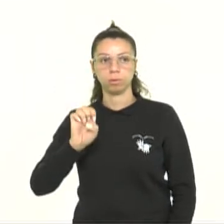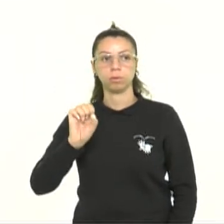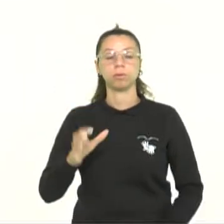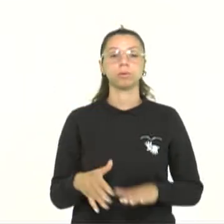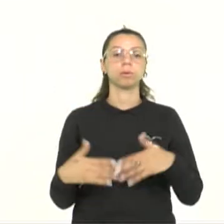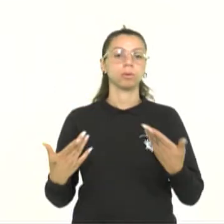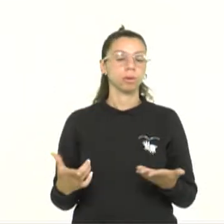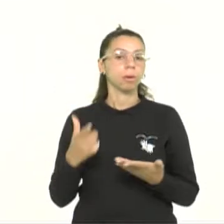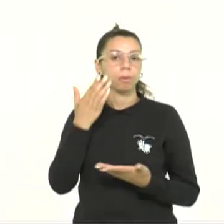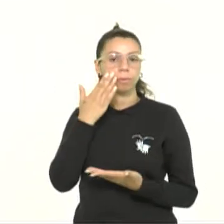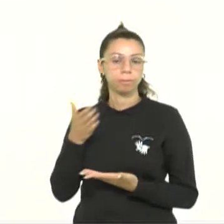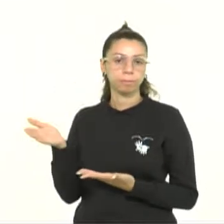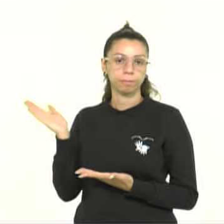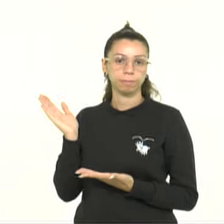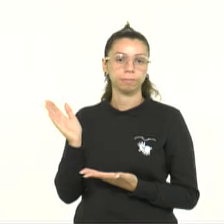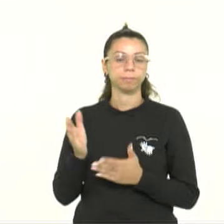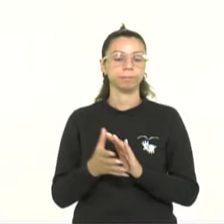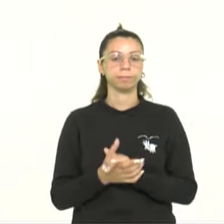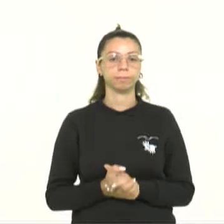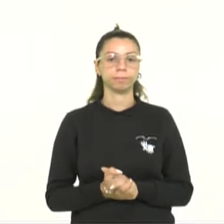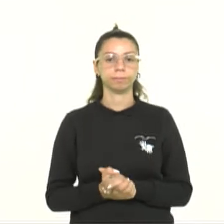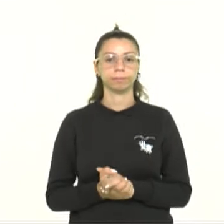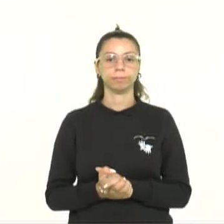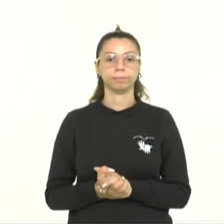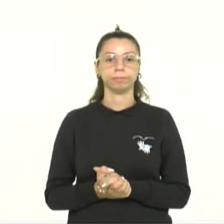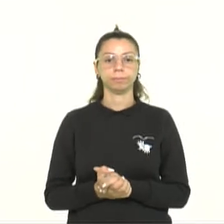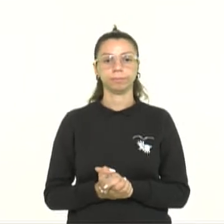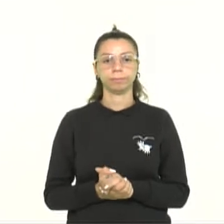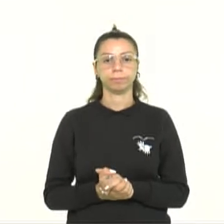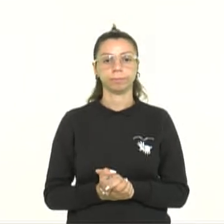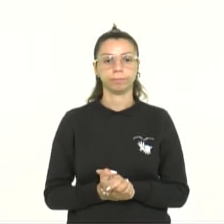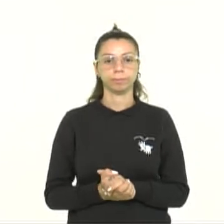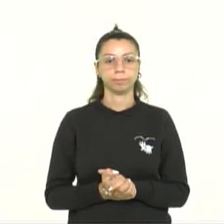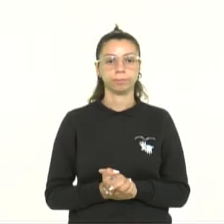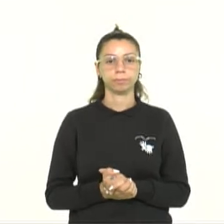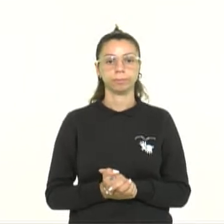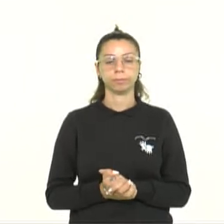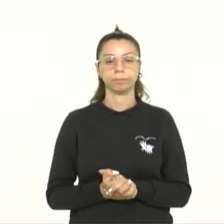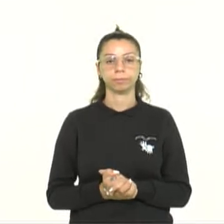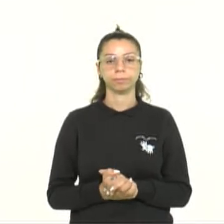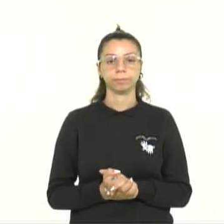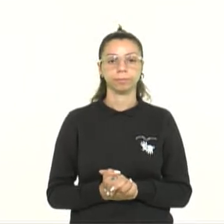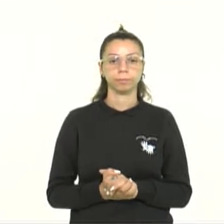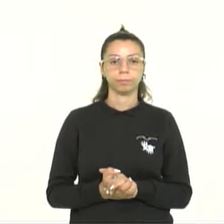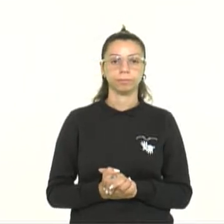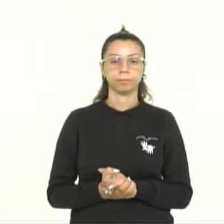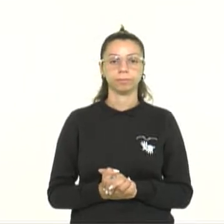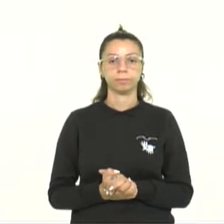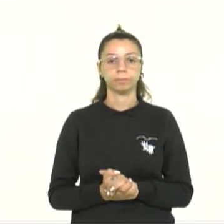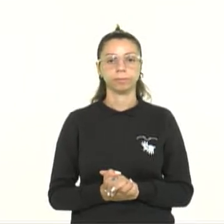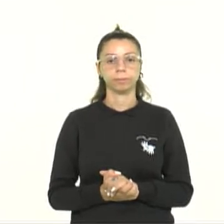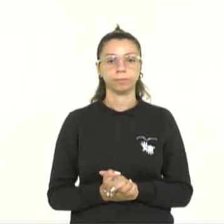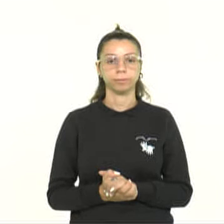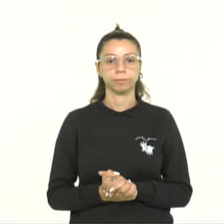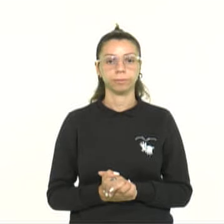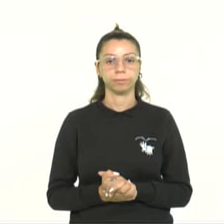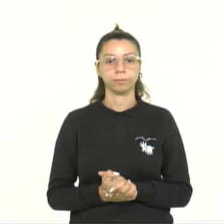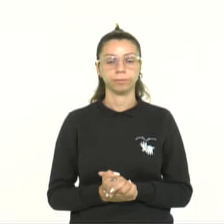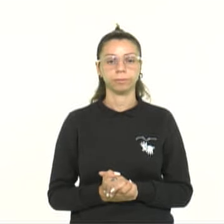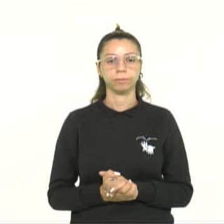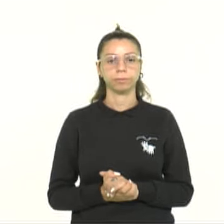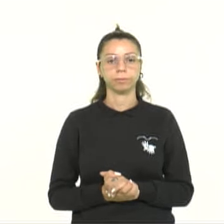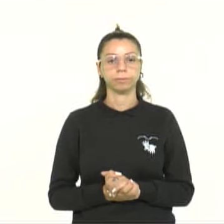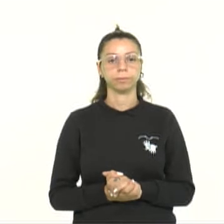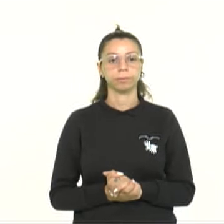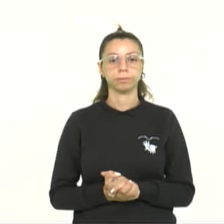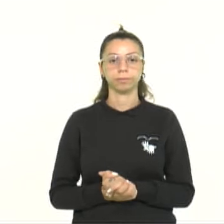1899 a 1986. É um dos autores mais destacados da literatura do século XX. Tinha um problema em la visão que